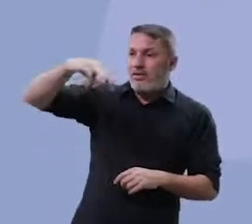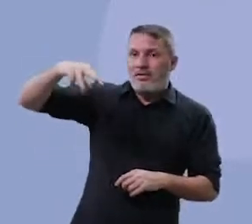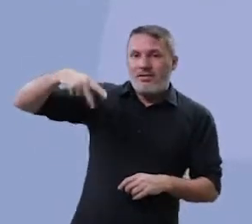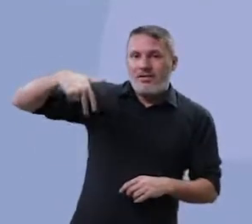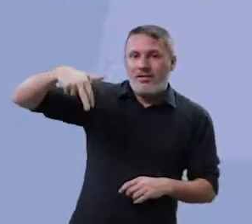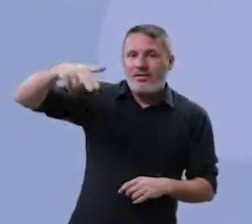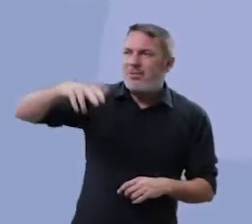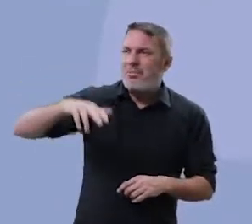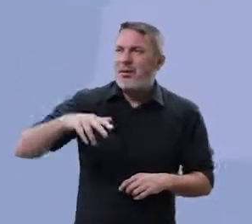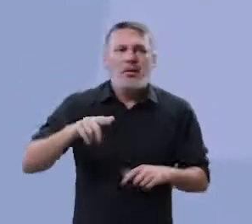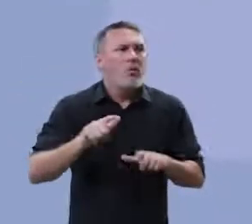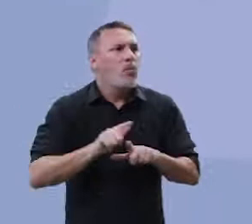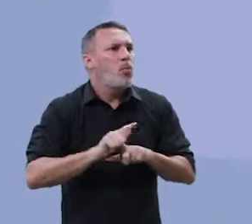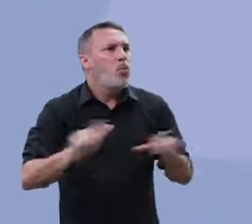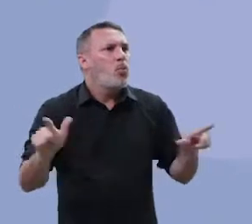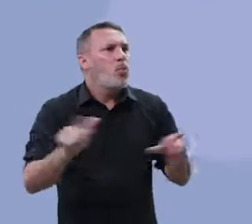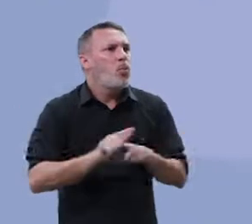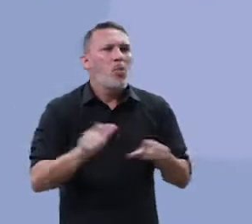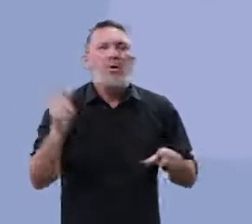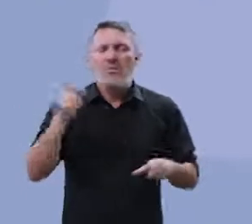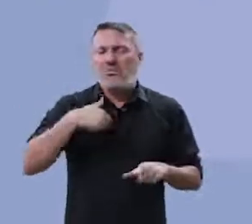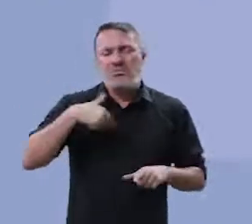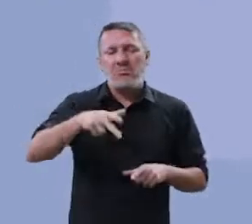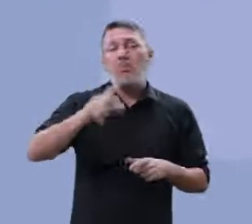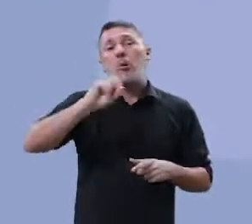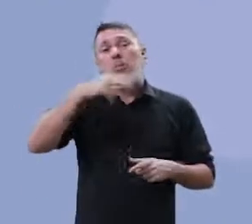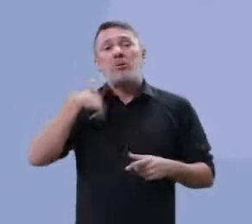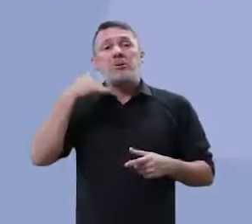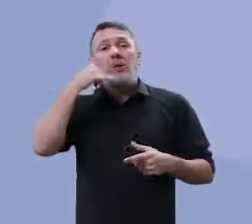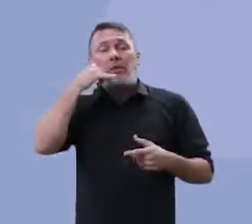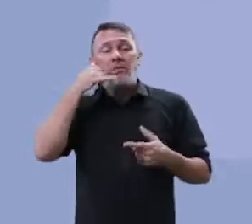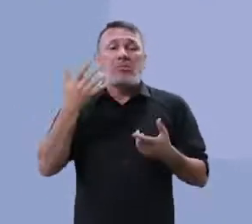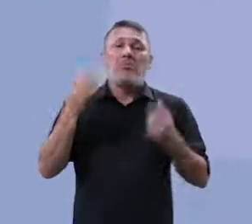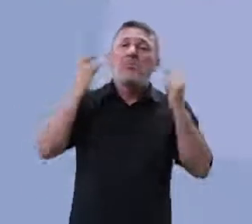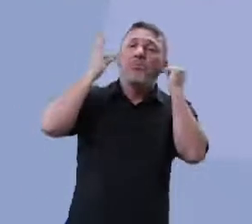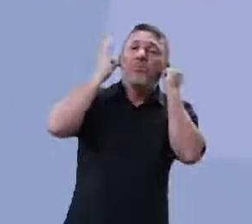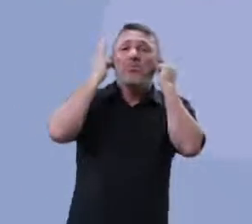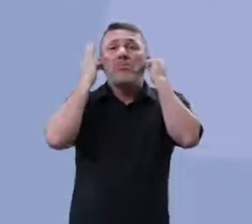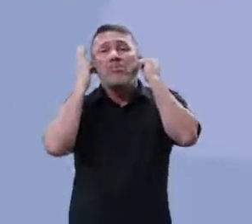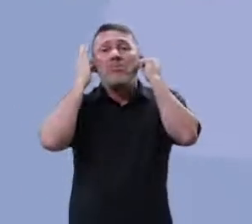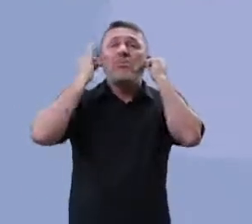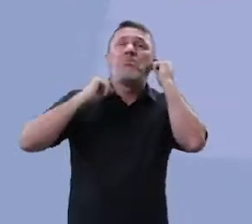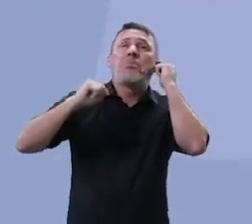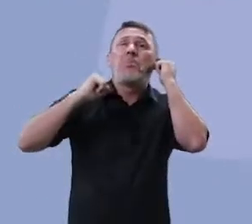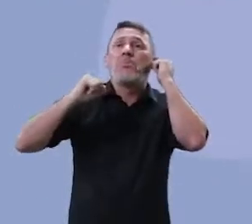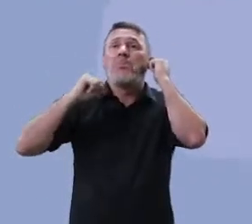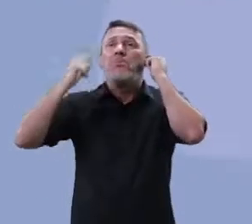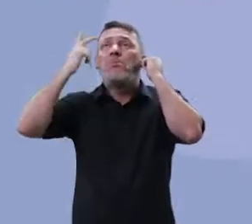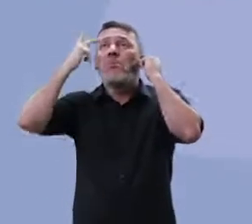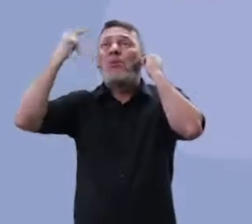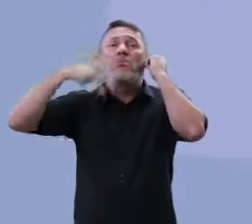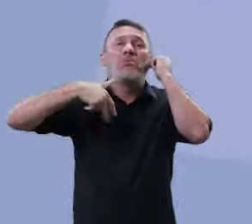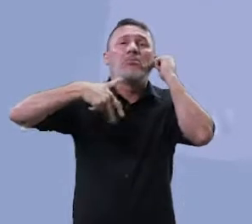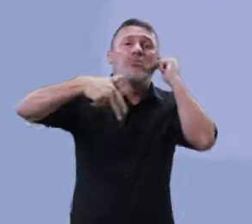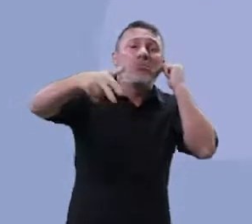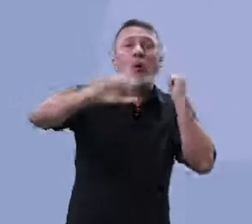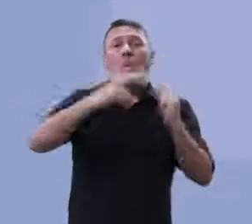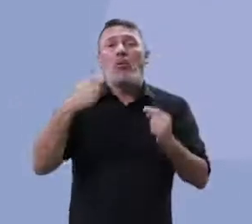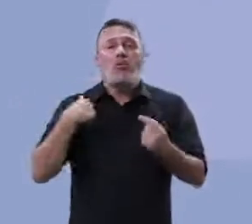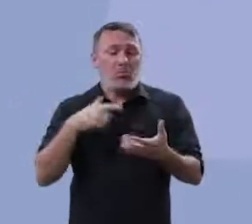lado. Ah, tá vindo carro nenhum, eu vou passar. Com o celular na mão, né? Com o fone, ouvindo um pancadão